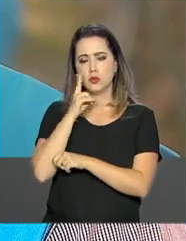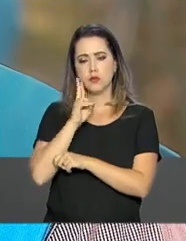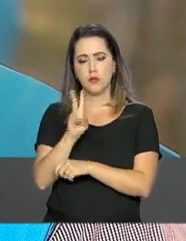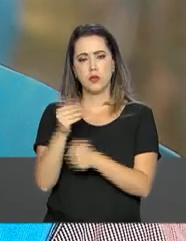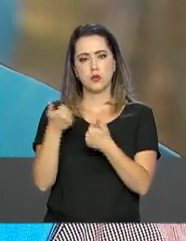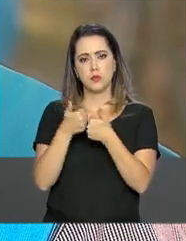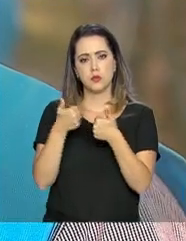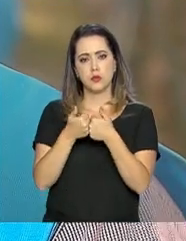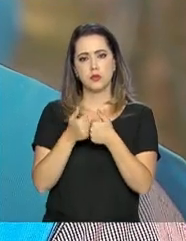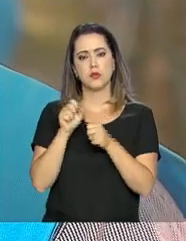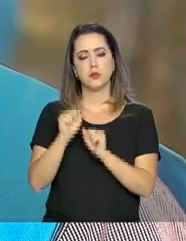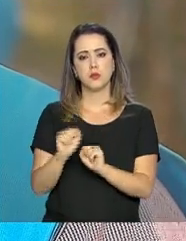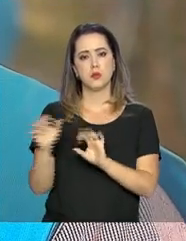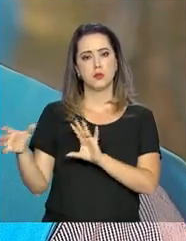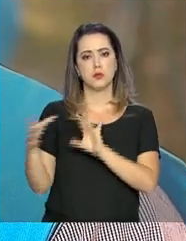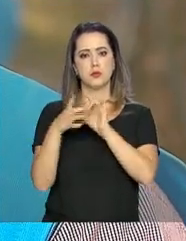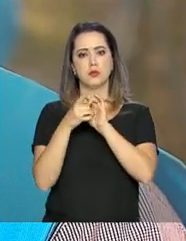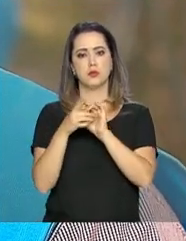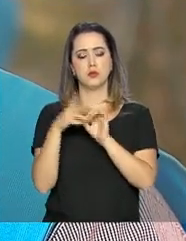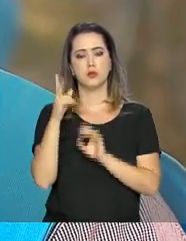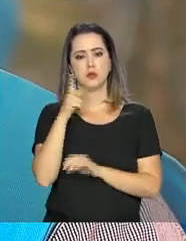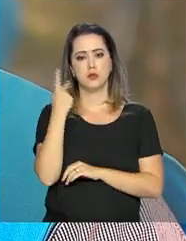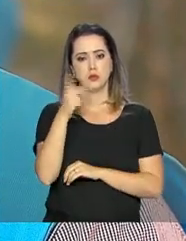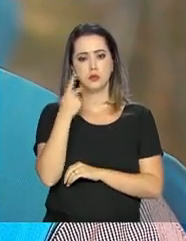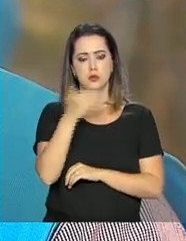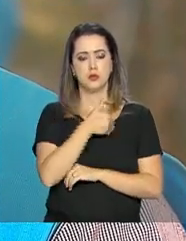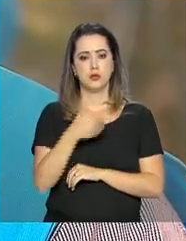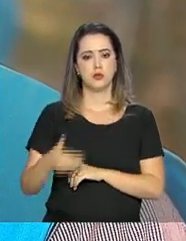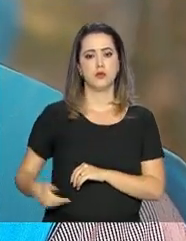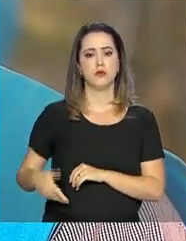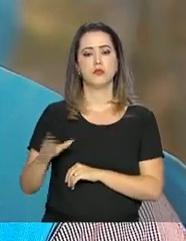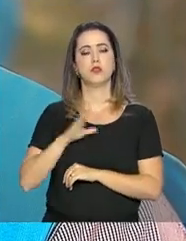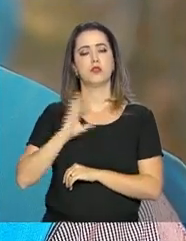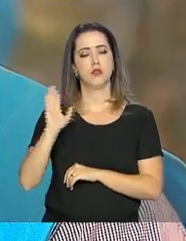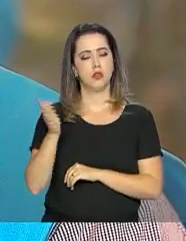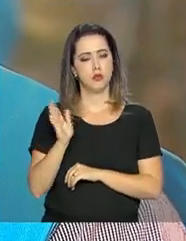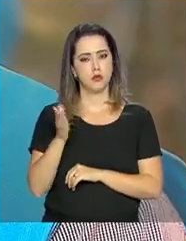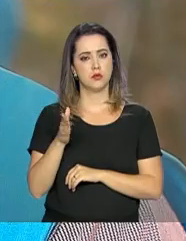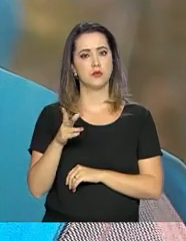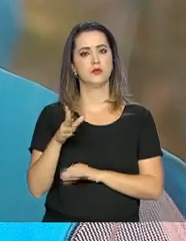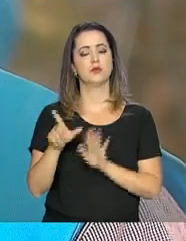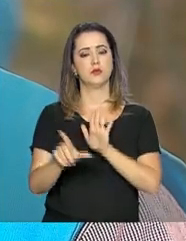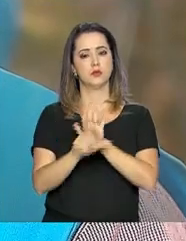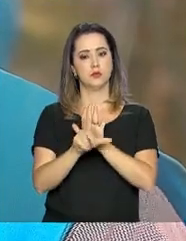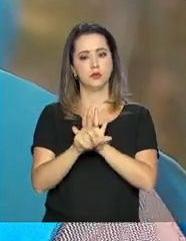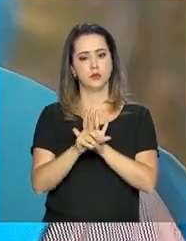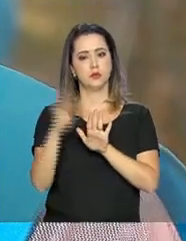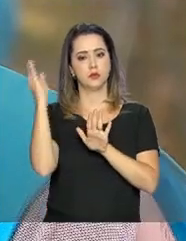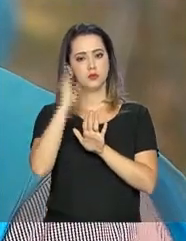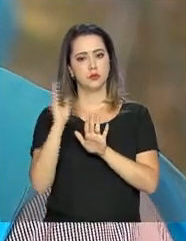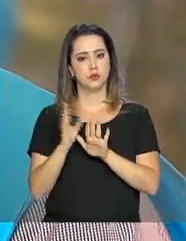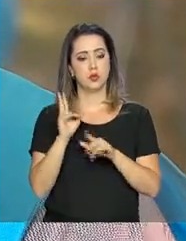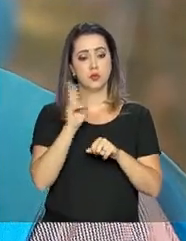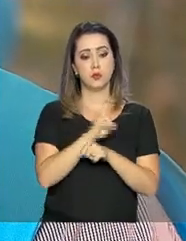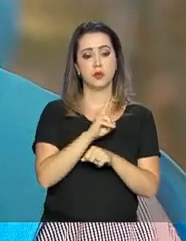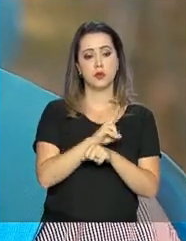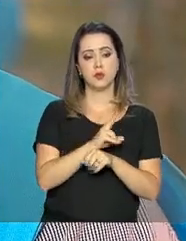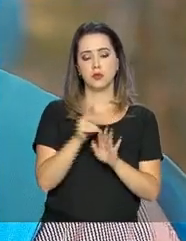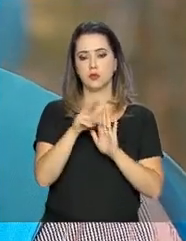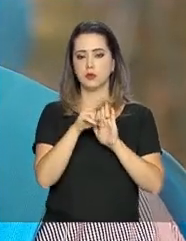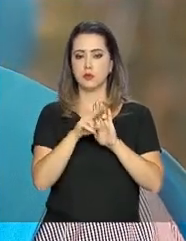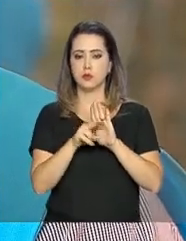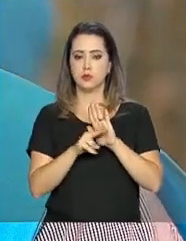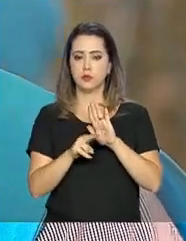é integrar nessas políticas públicas que já existem a legislação brasileira tanto a legislação de refúgio com as regulamentações